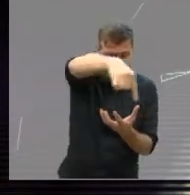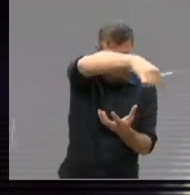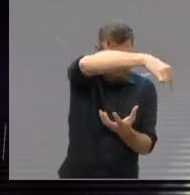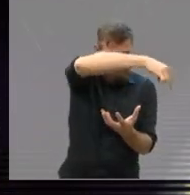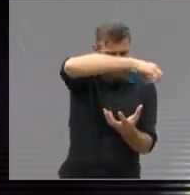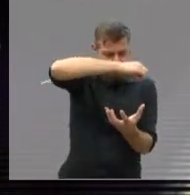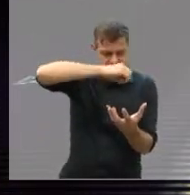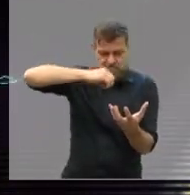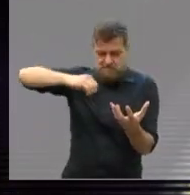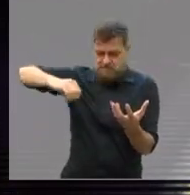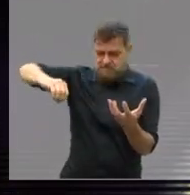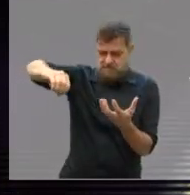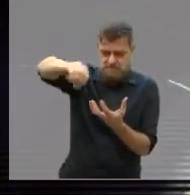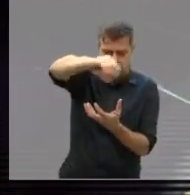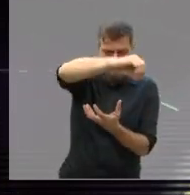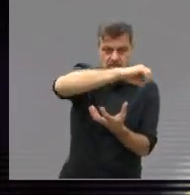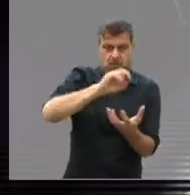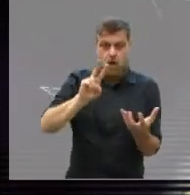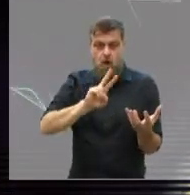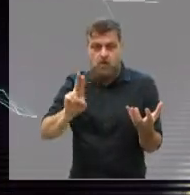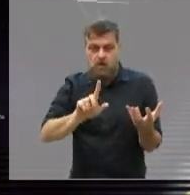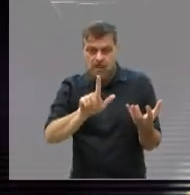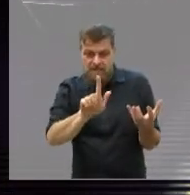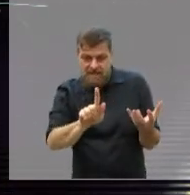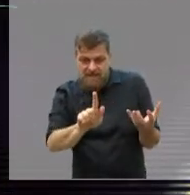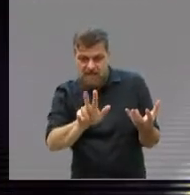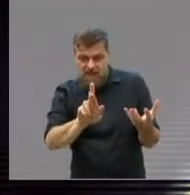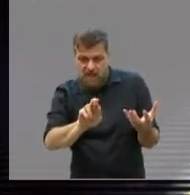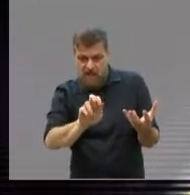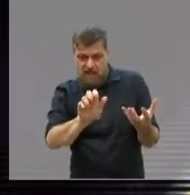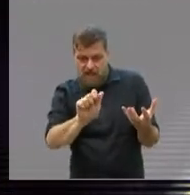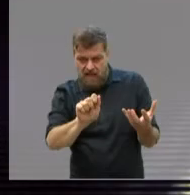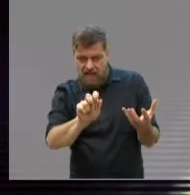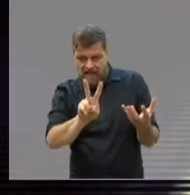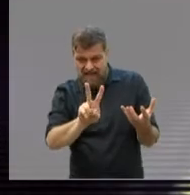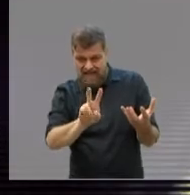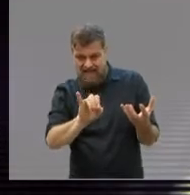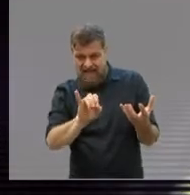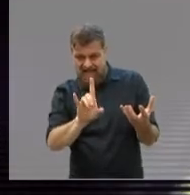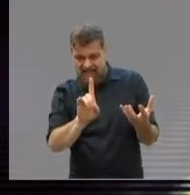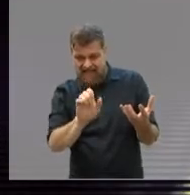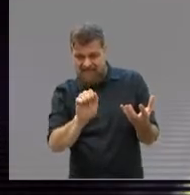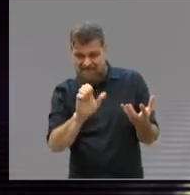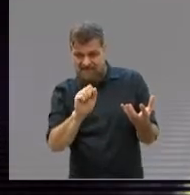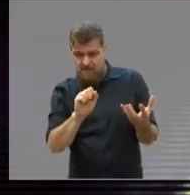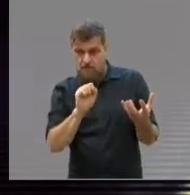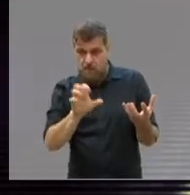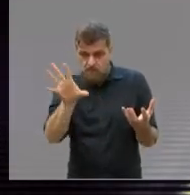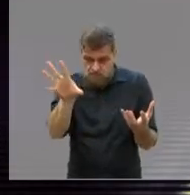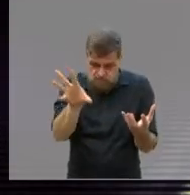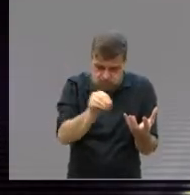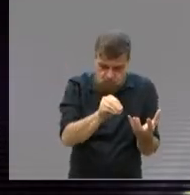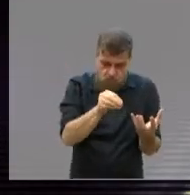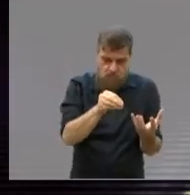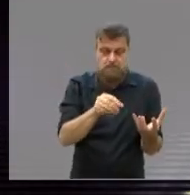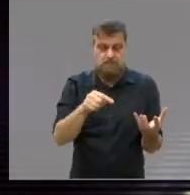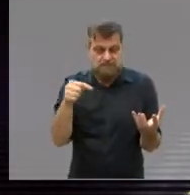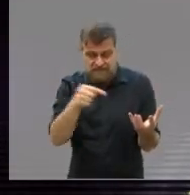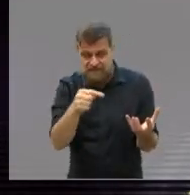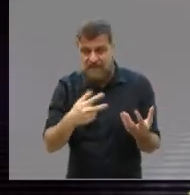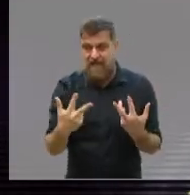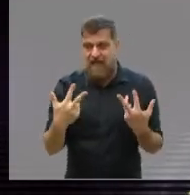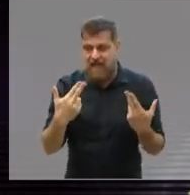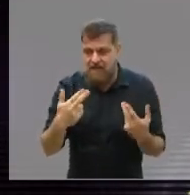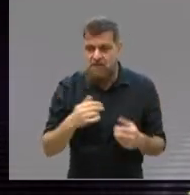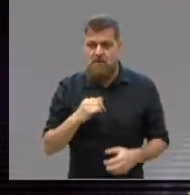redor chamado gravidade ou campo gravitacional. Qualquer corpo colocado aí sente a atração dessa gravidade. Naquele